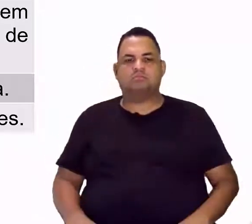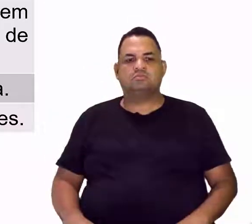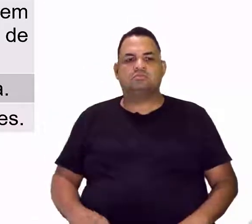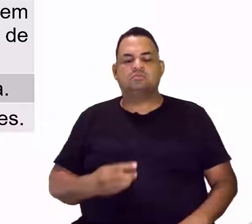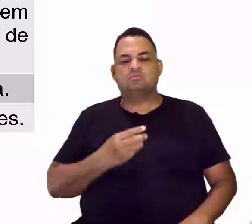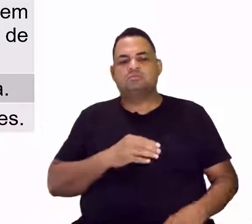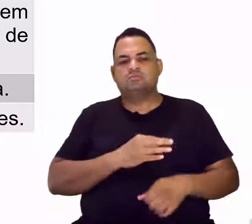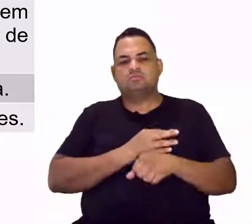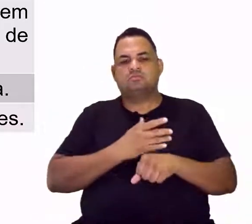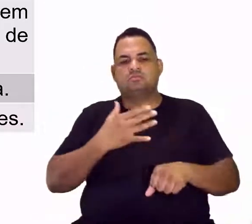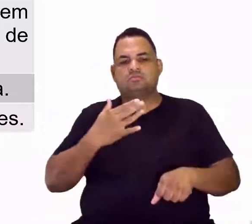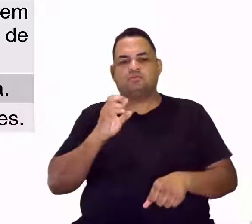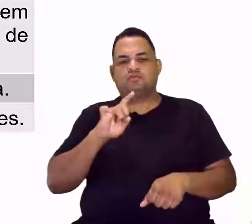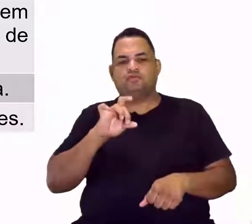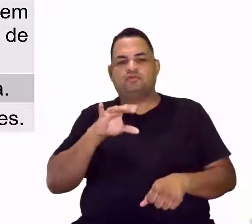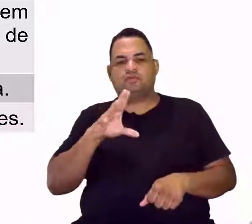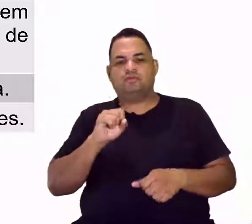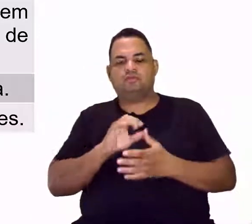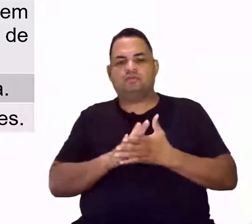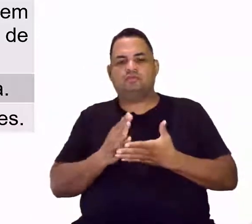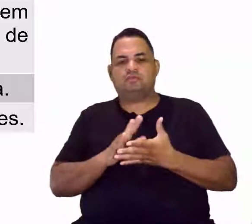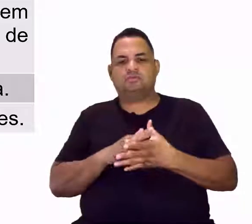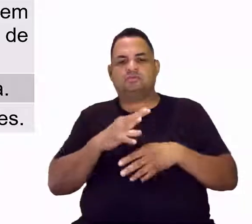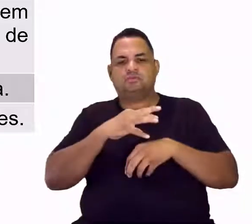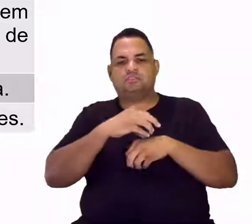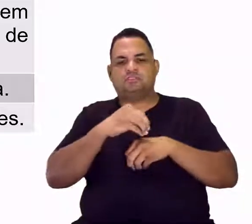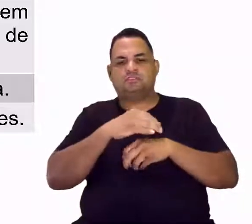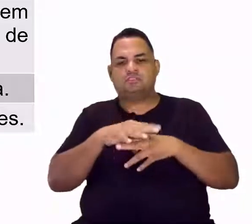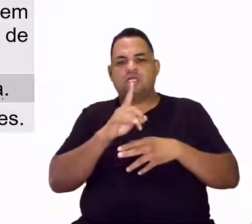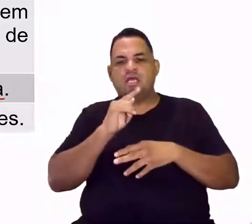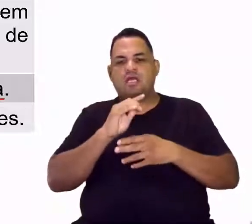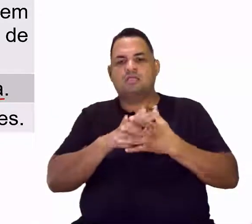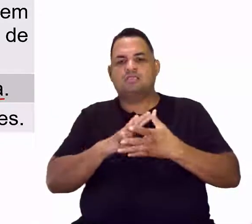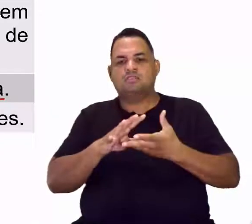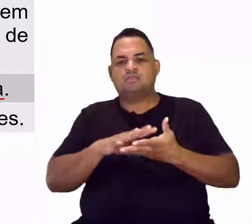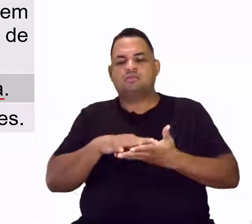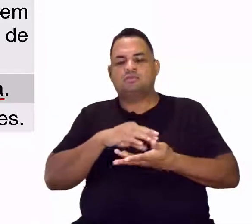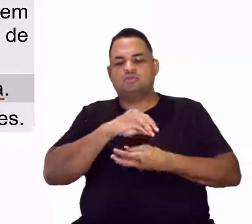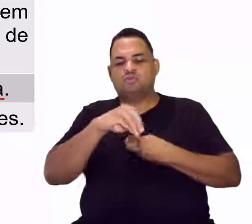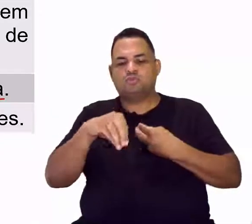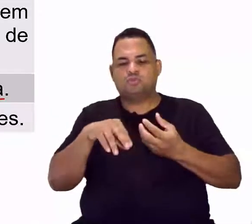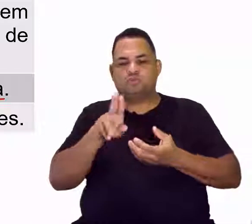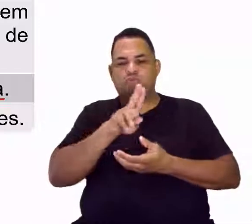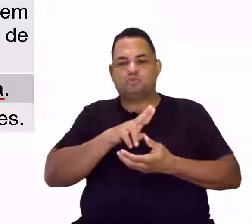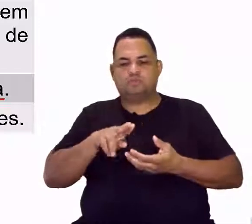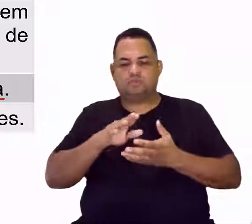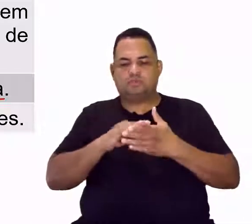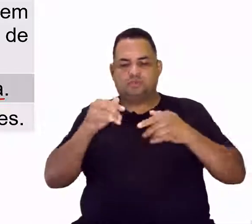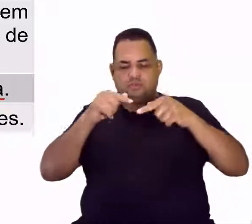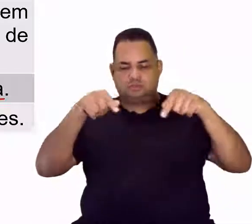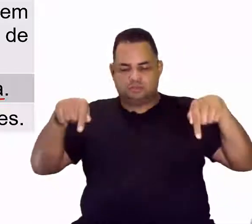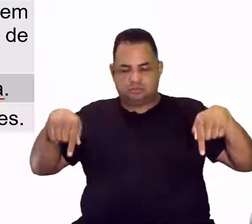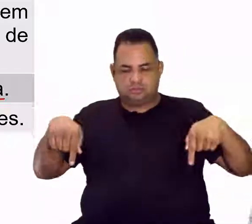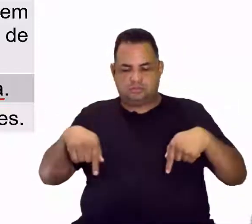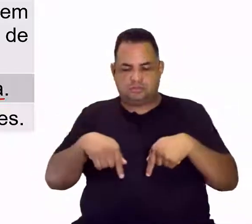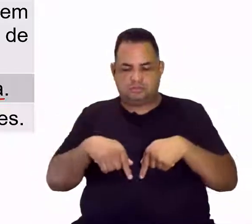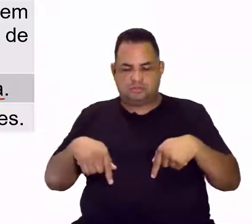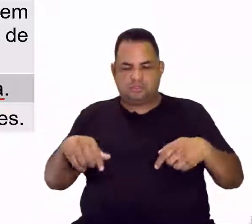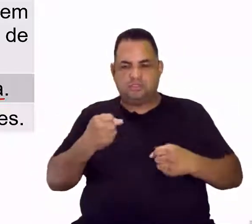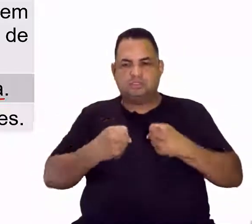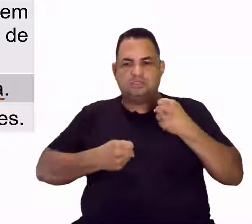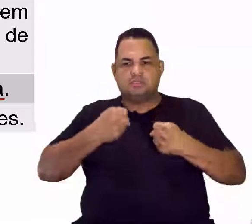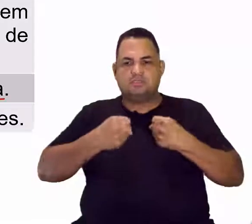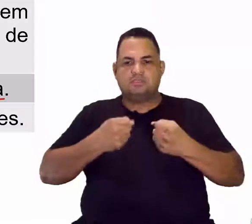Terceiro, ácido sulfúrico, que ele é desidratante e também ele é utilizado na solução de baterias. E